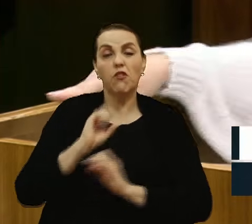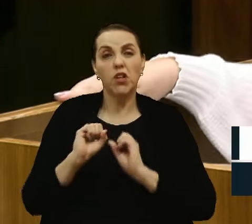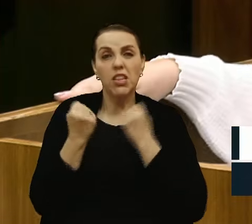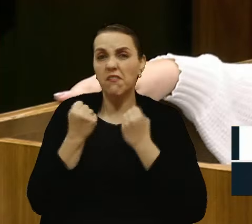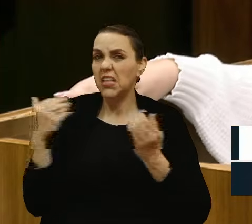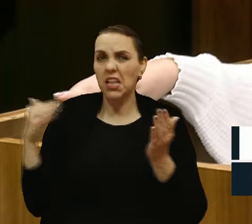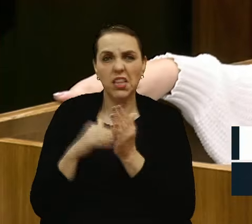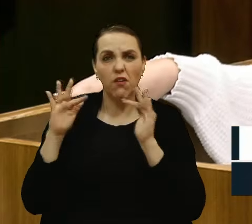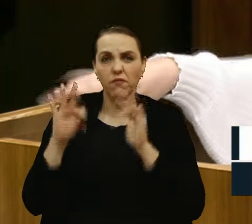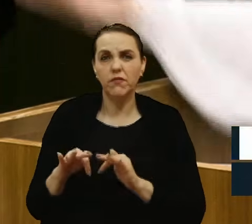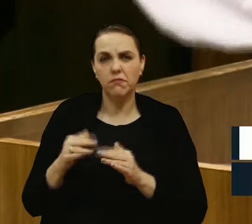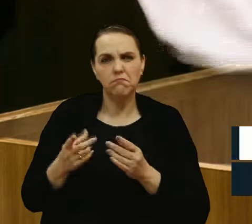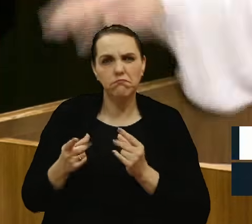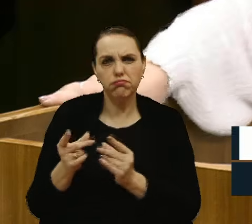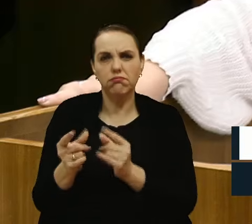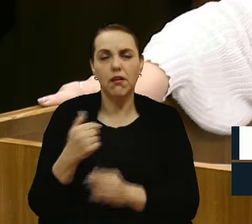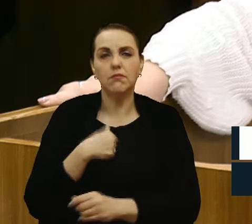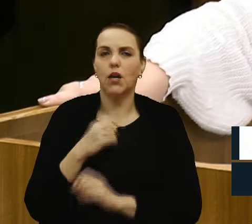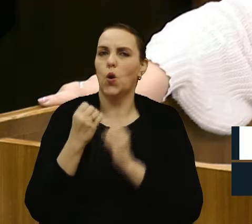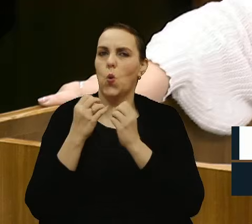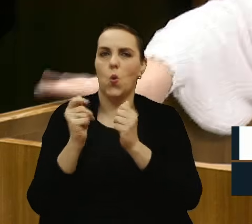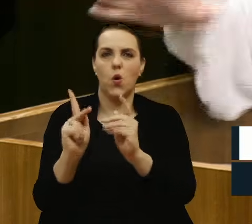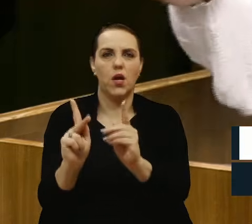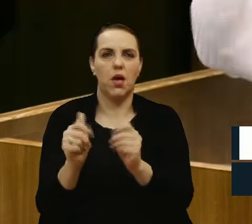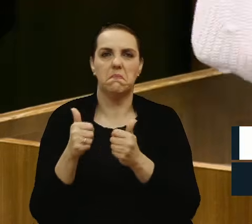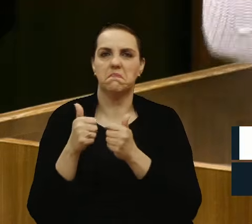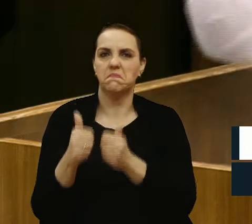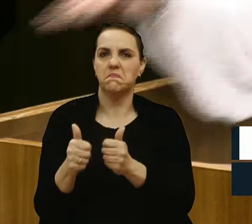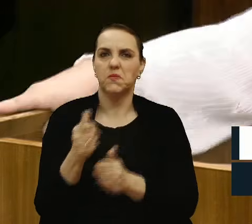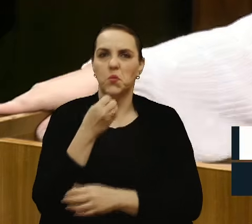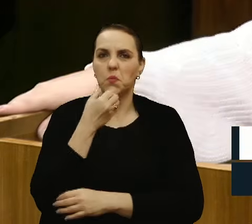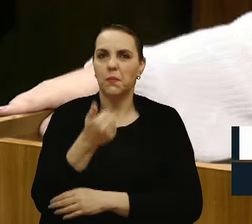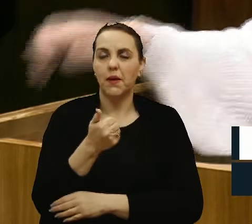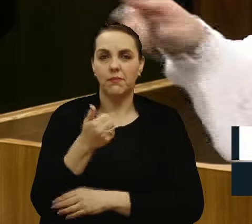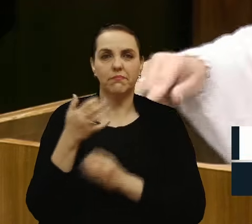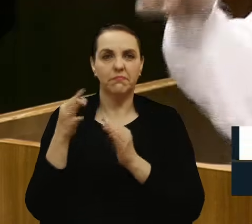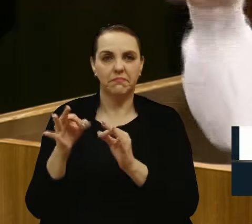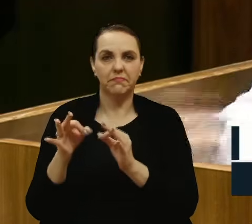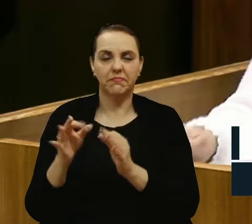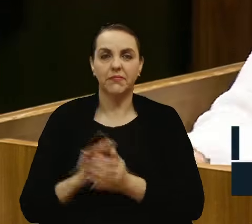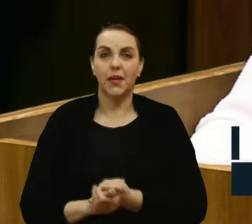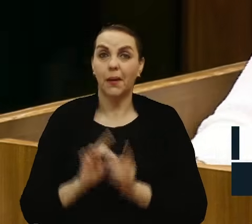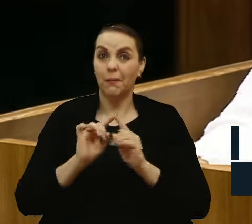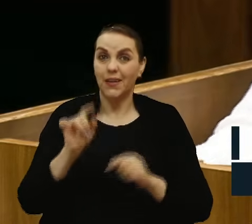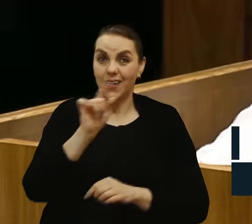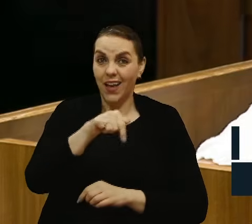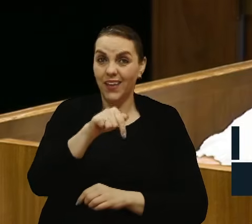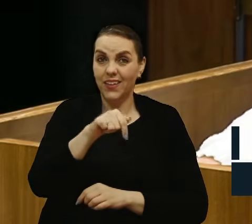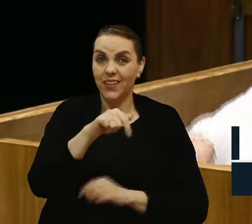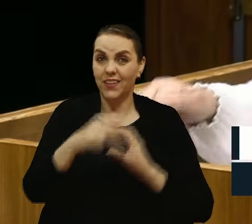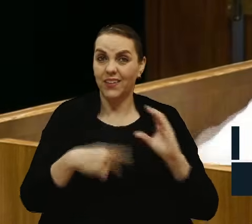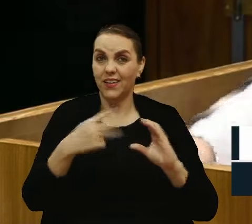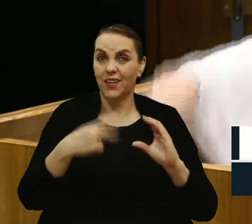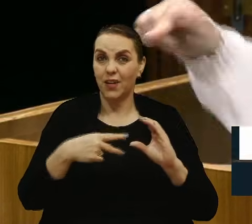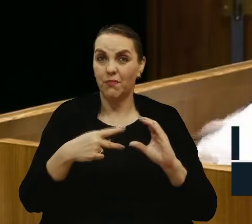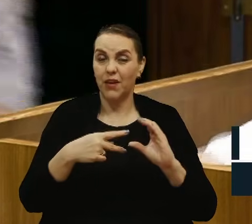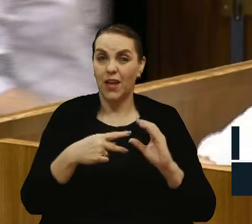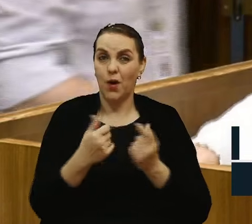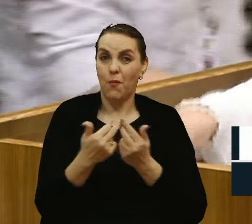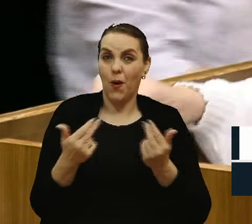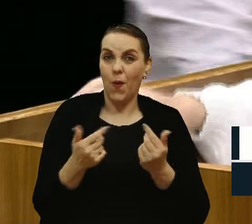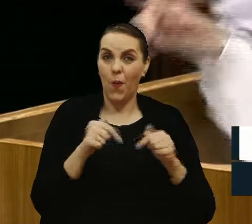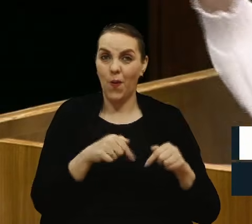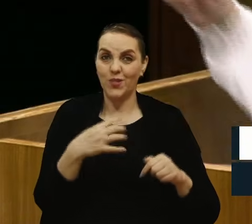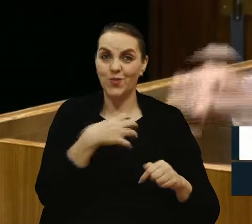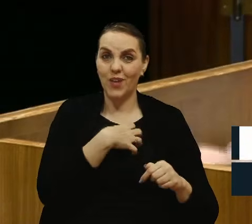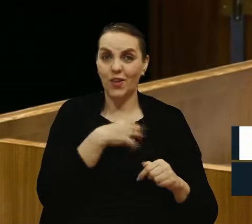até o final. Aí tá tudo bem. Daí é a tua defesa. Agora, aqui dentro ser uma coisa, ali fora